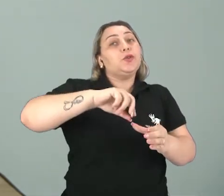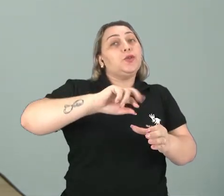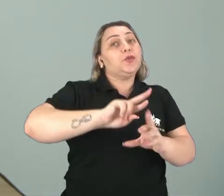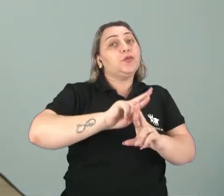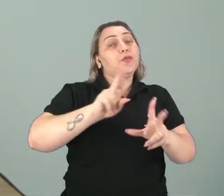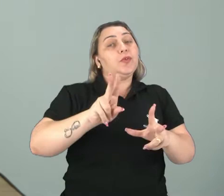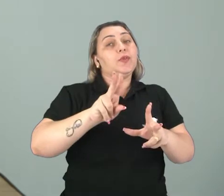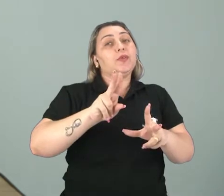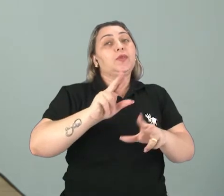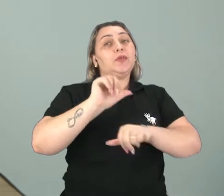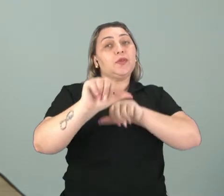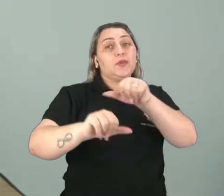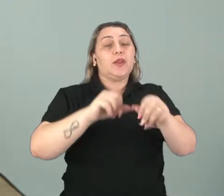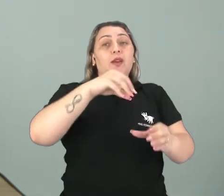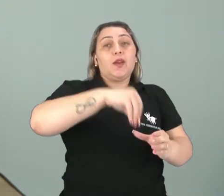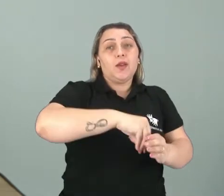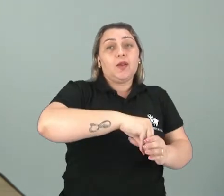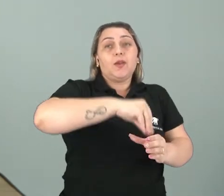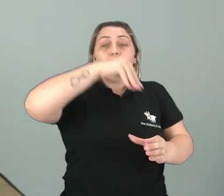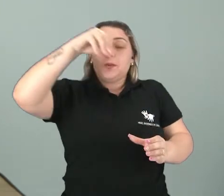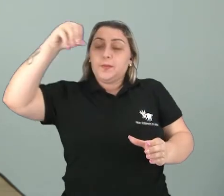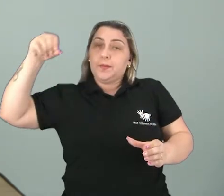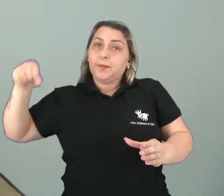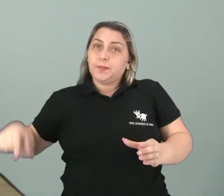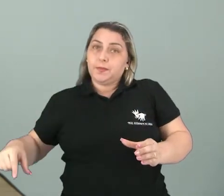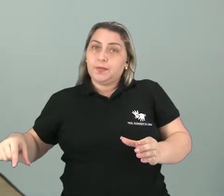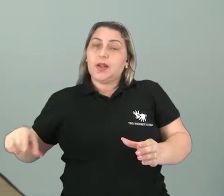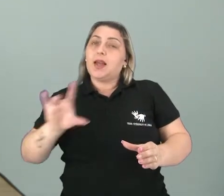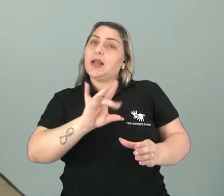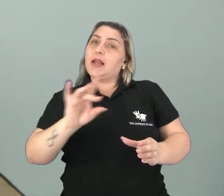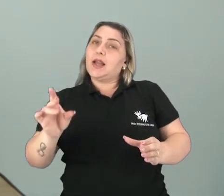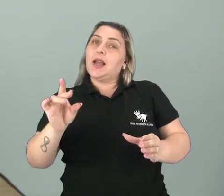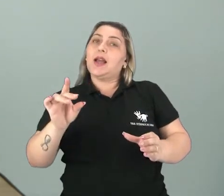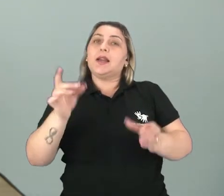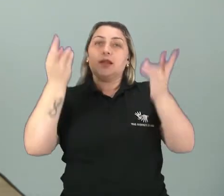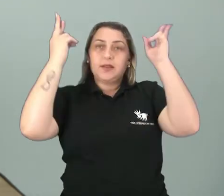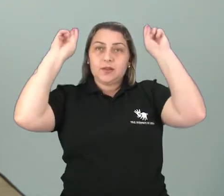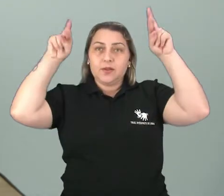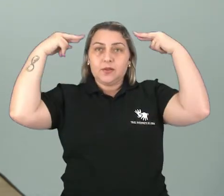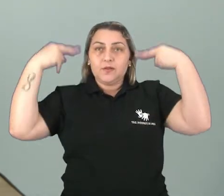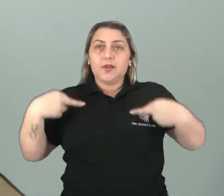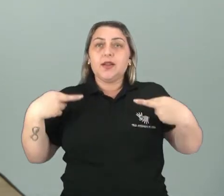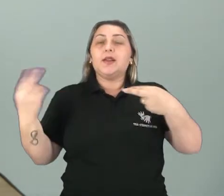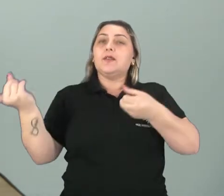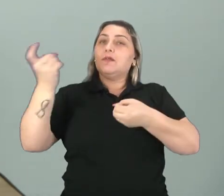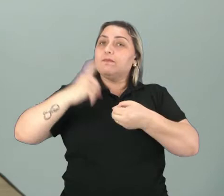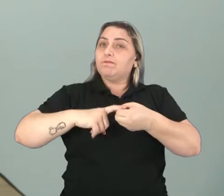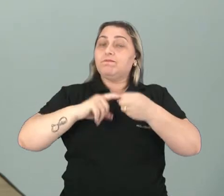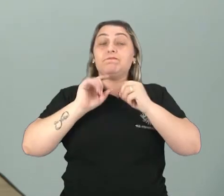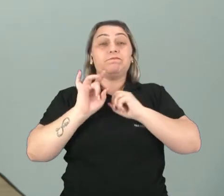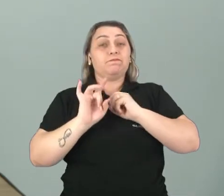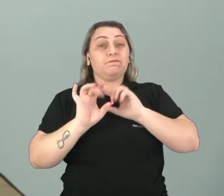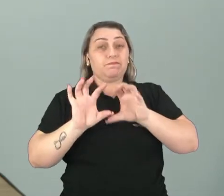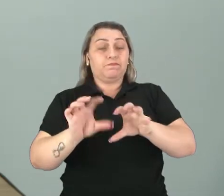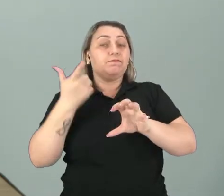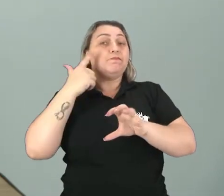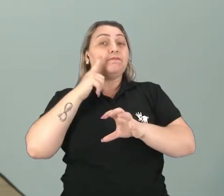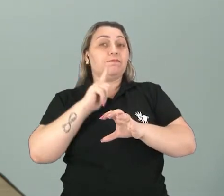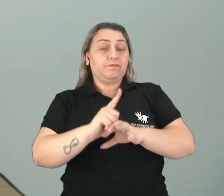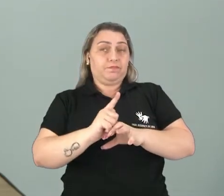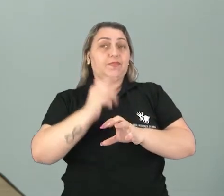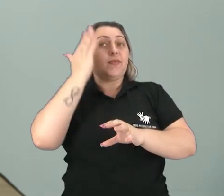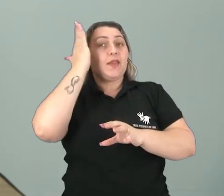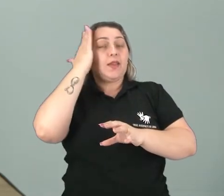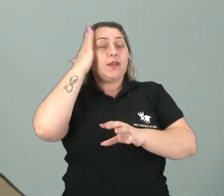inversa, ou seja, ele retirava uma pedra para cada ovelha que voltava. E dessa forma, ele conseguia mensurar